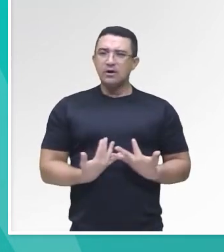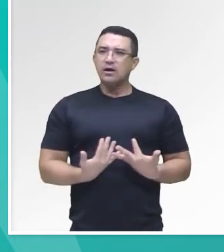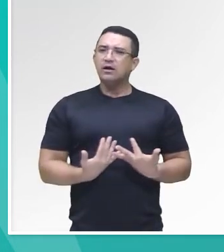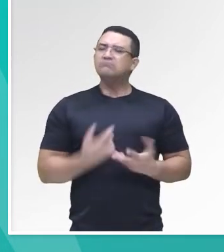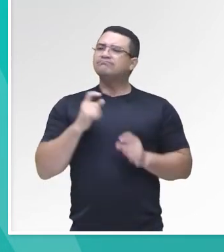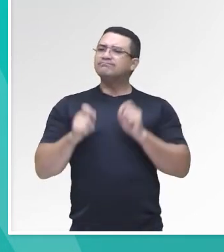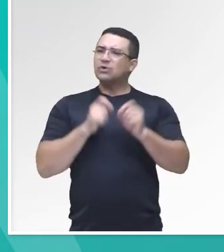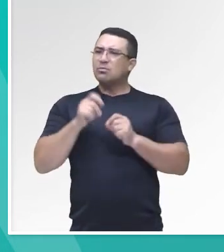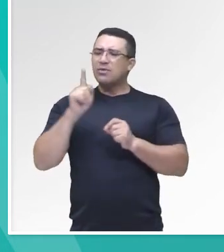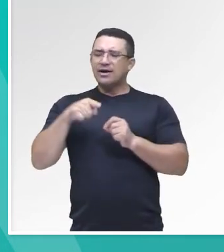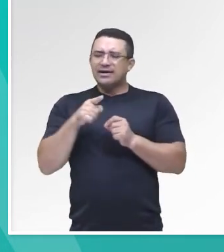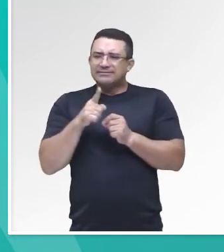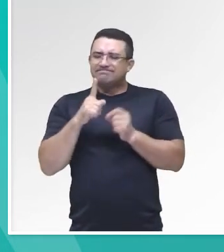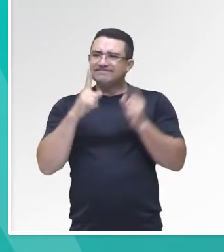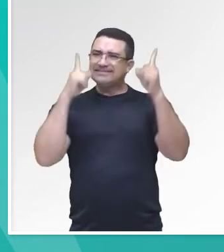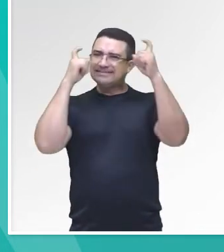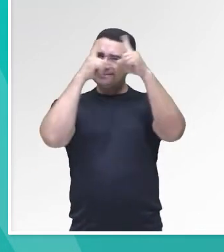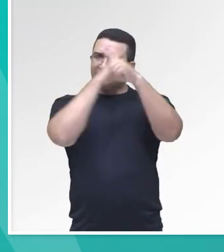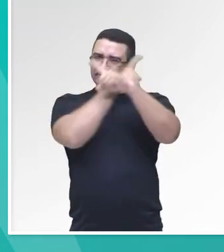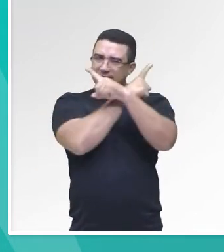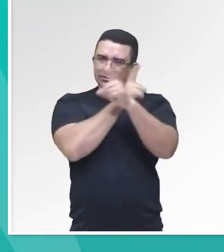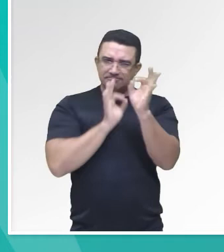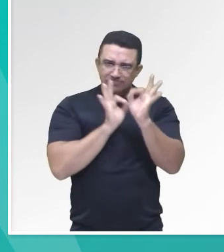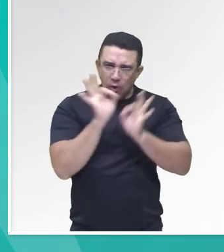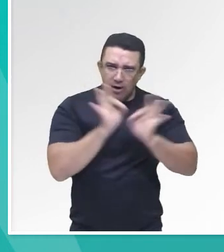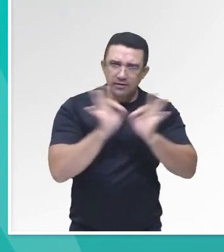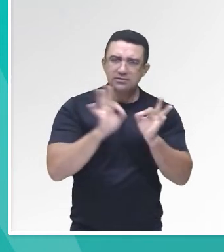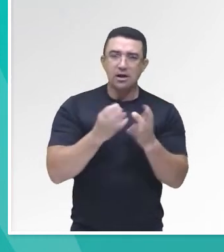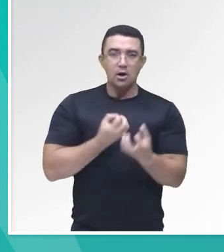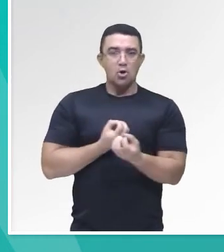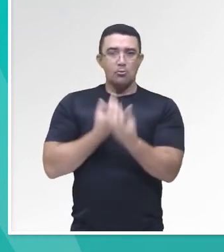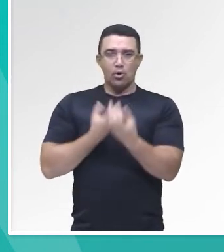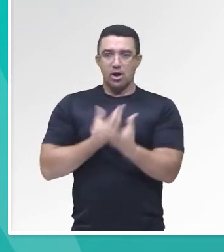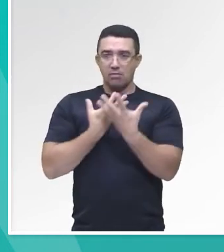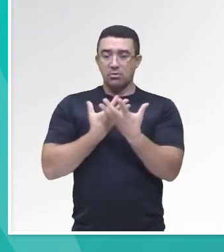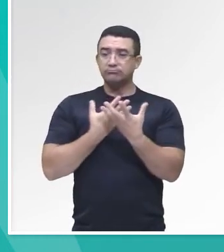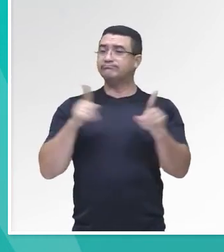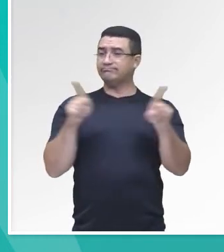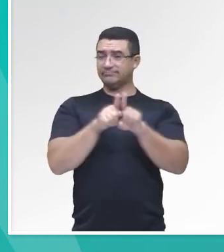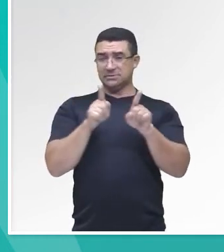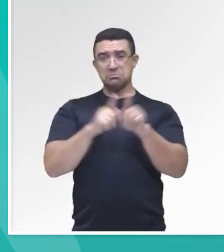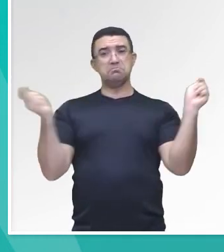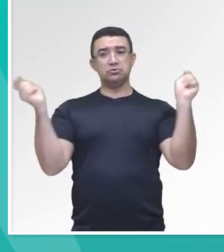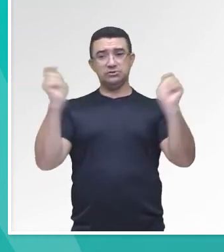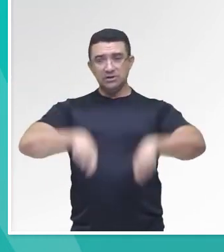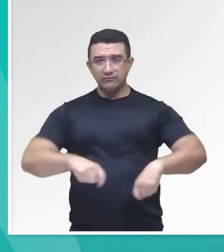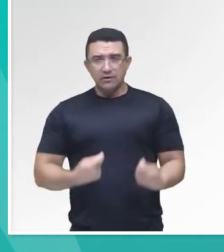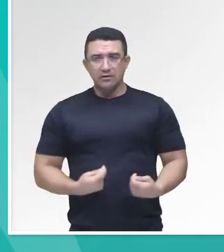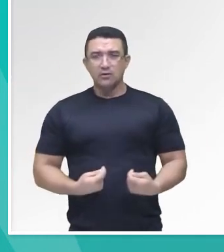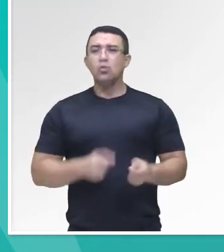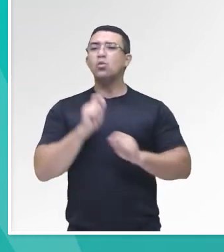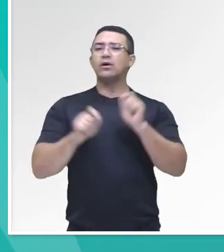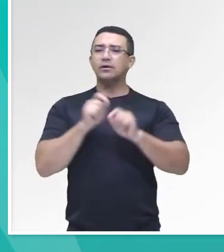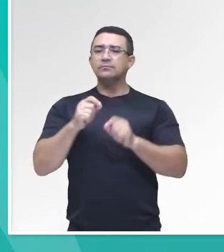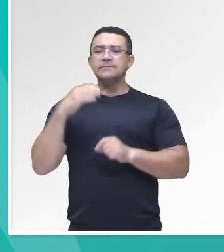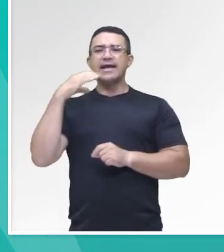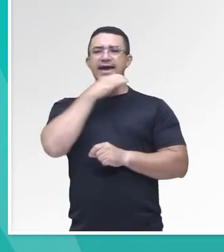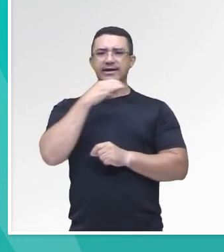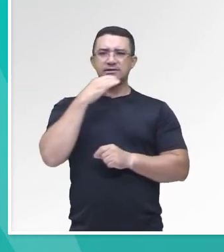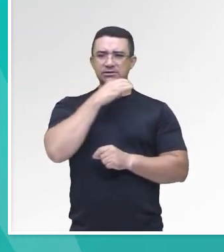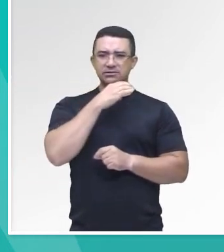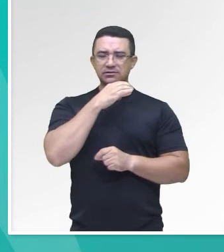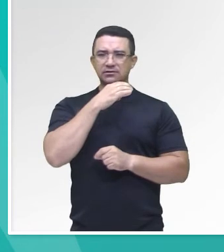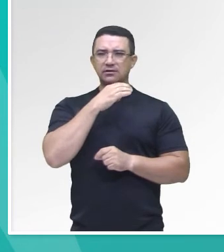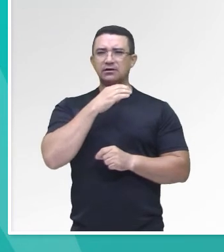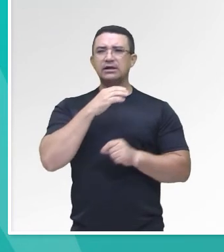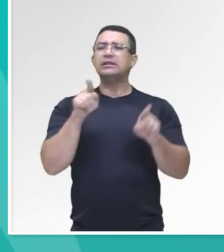um poema, mas ao mesmo tempo ele pode ser ardente, né? E aí ele diz que